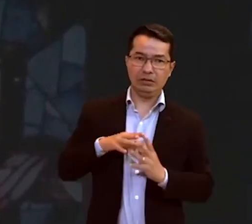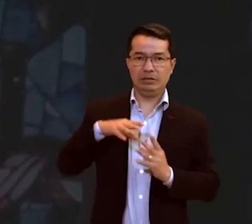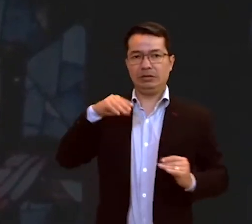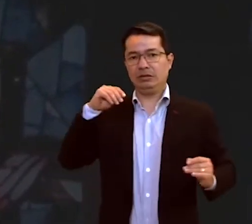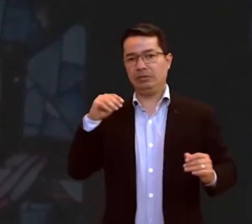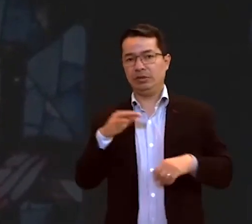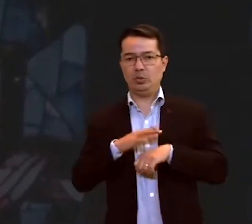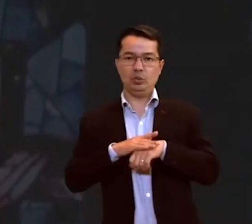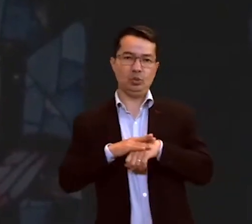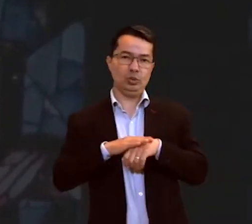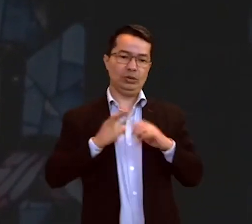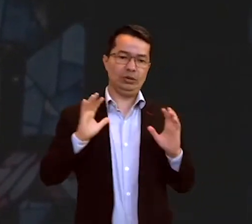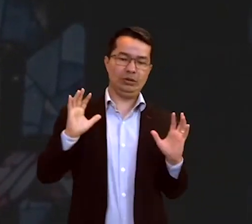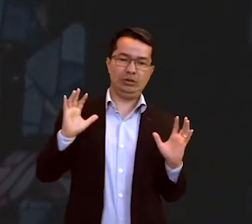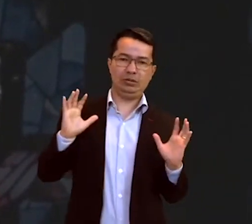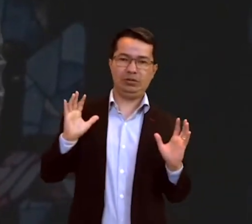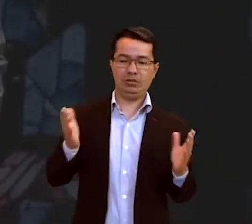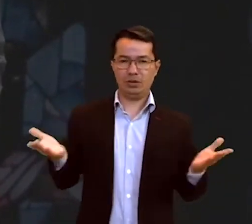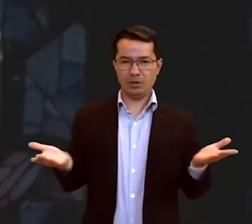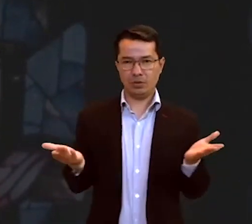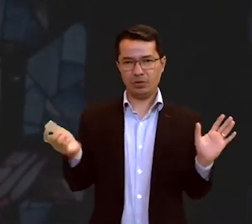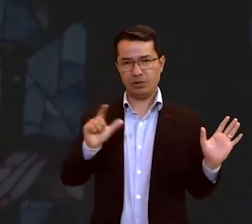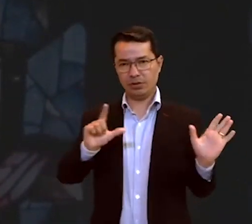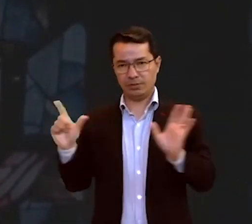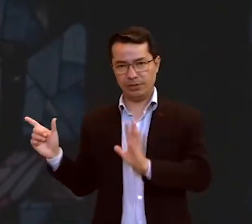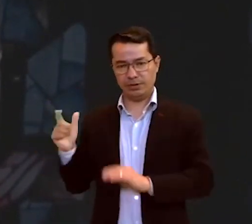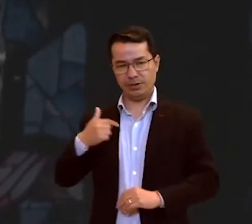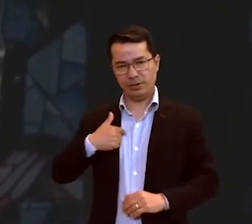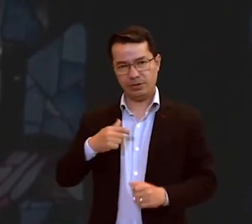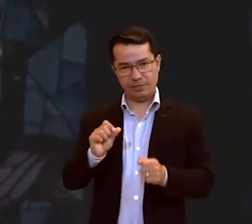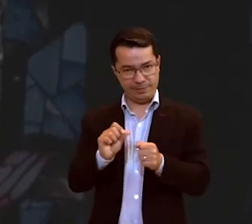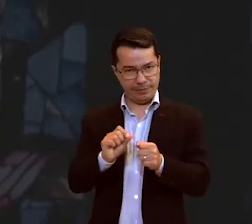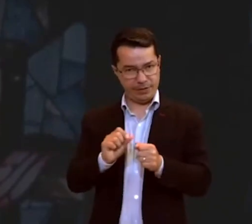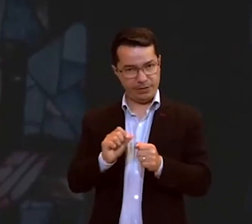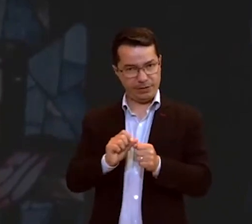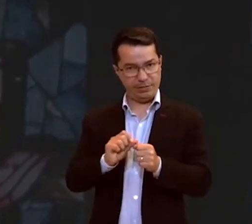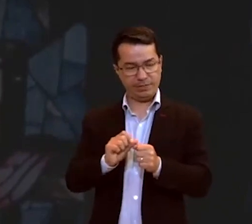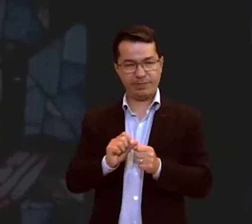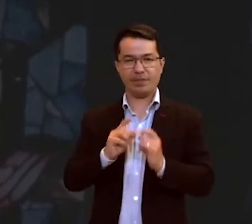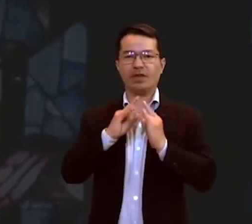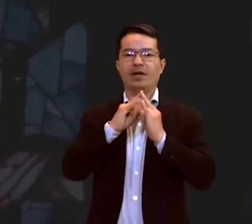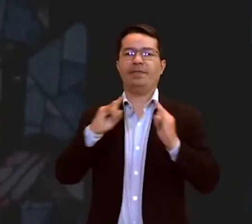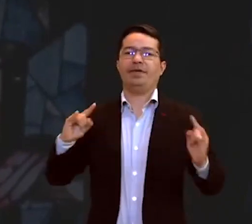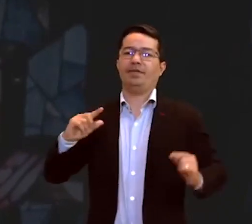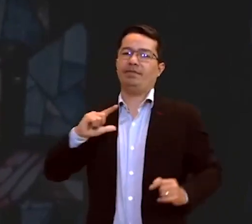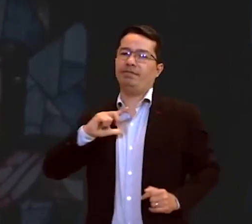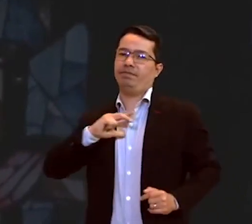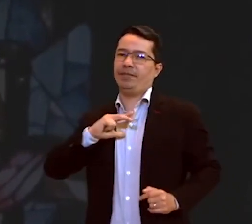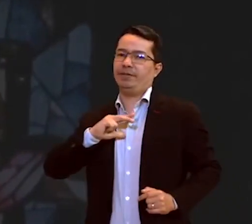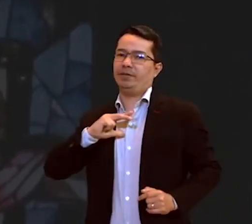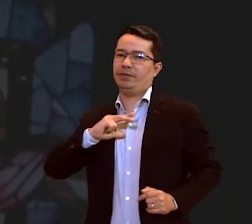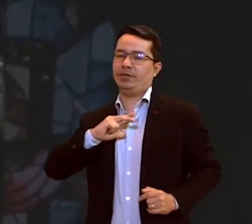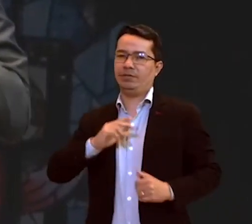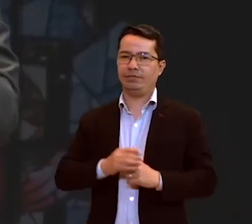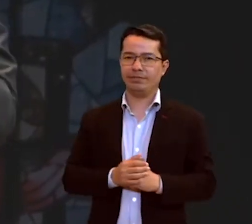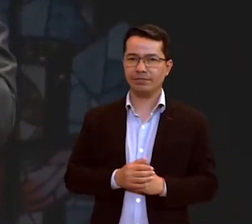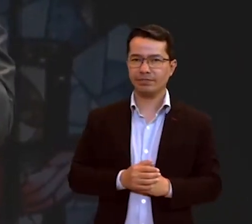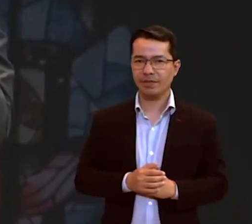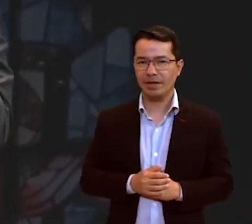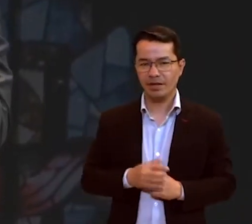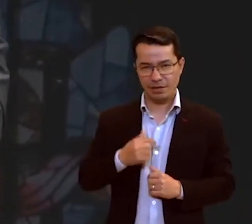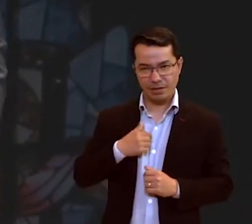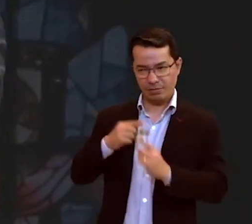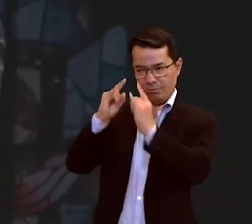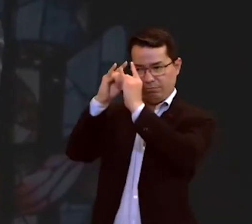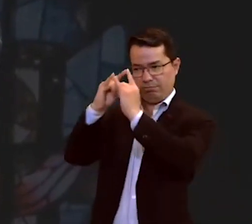Essa semana eu fui fazer um retiro espiritual. Peguei minha barraquinha, que eu descobri não ser impermeável,